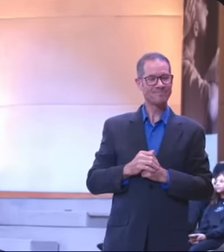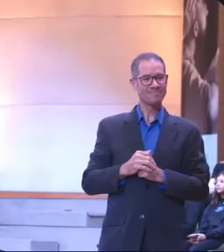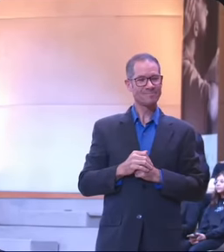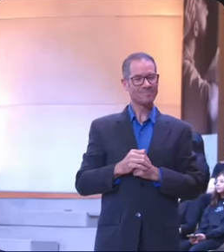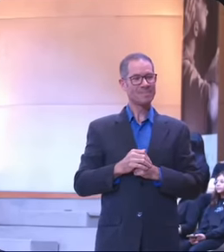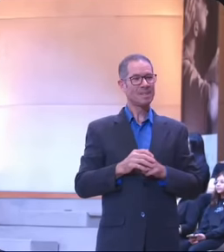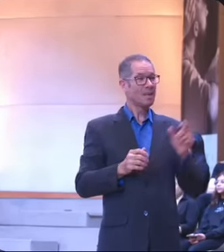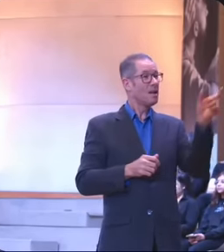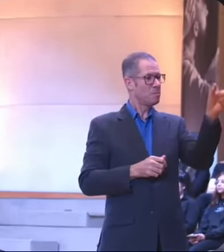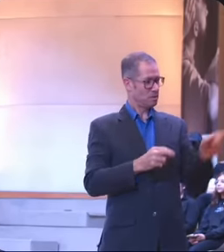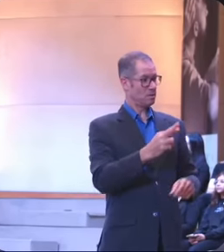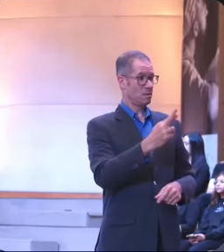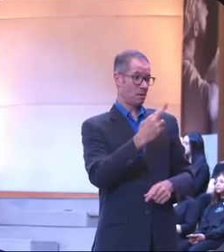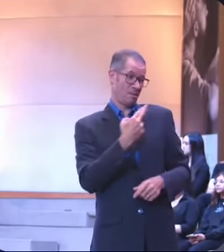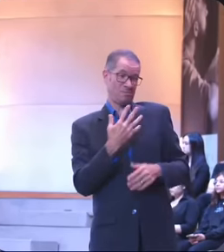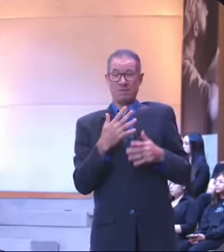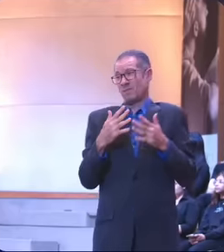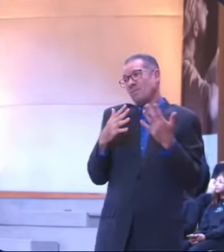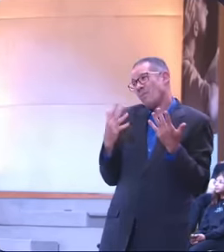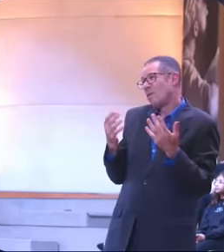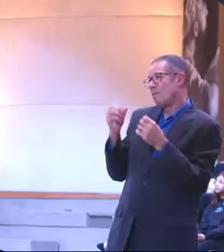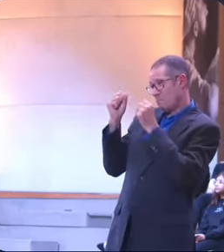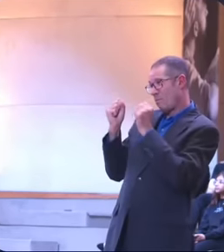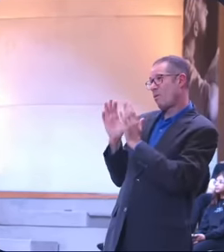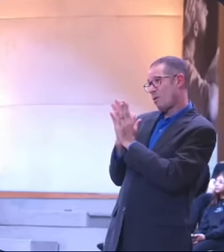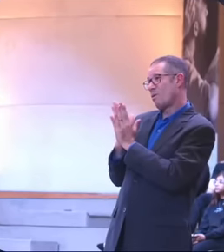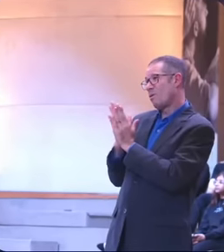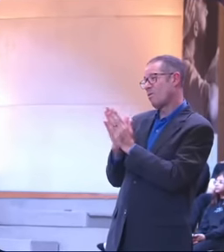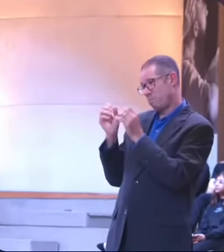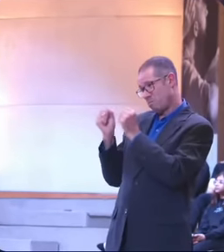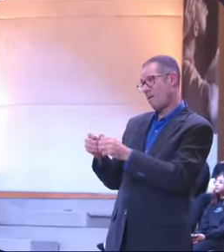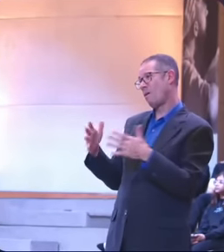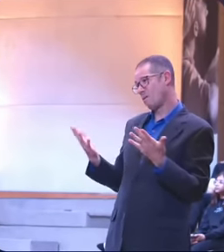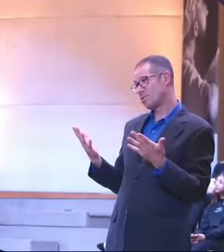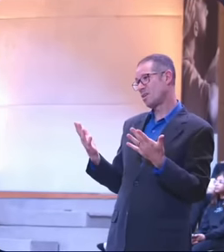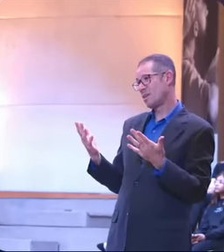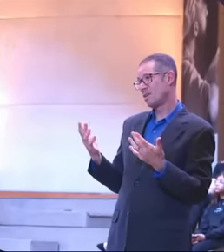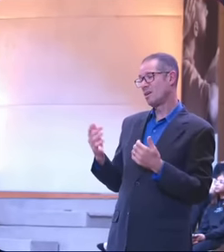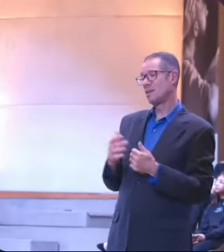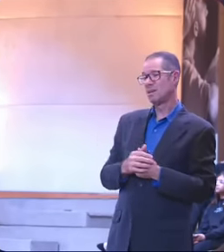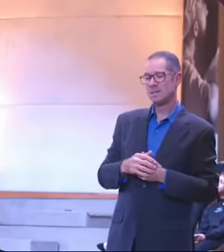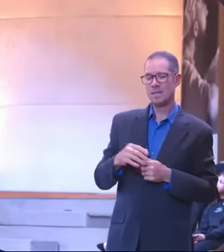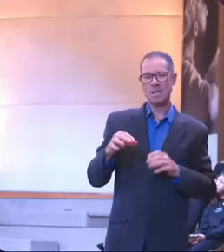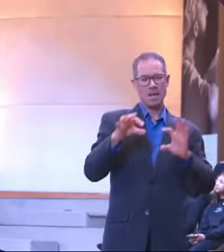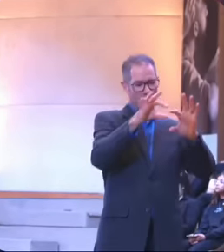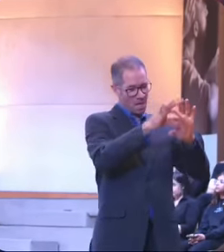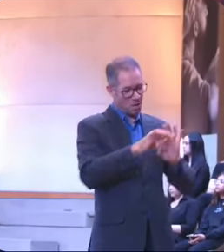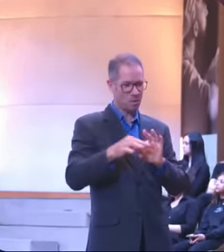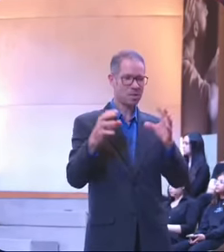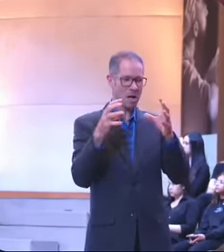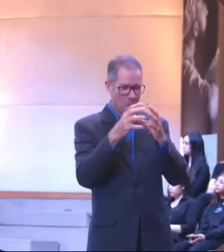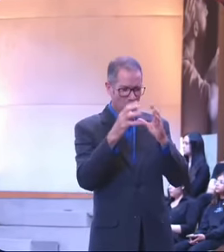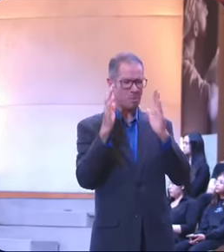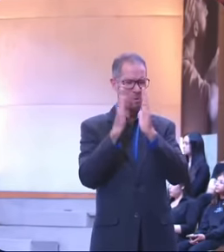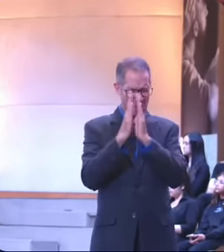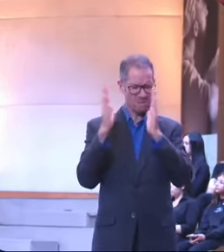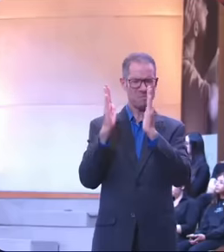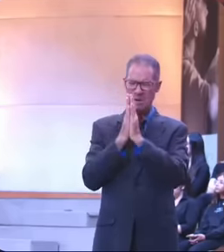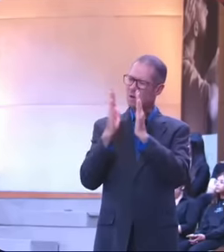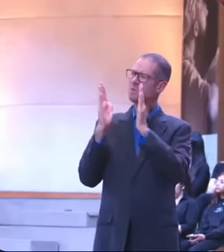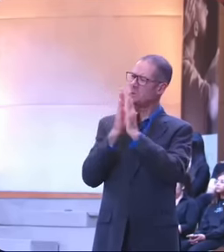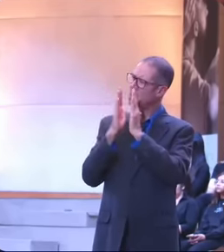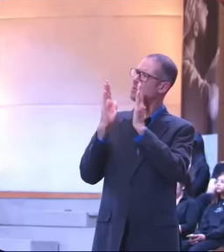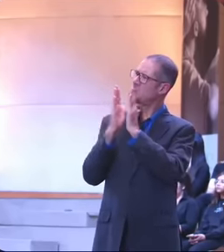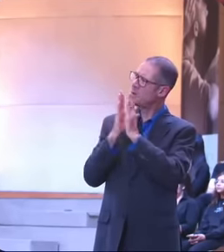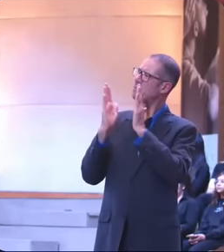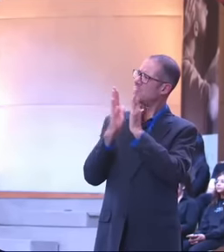E a pessoa dizia: olha, pode orar por isso. E ele então reunia lá o grupinho dele e orava, e orava, e orava,